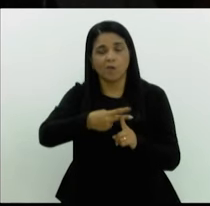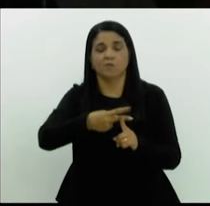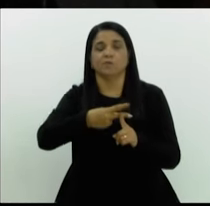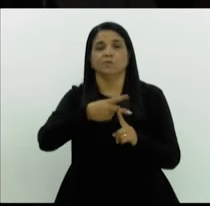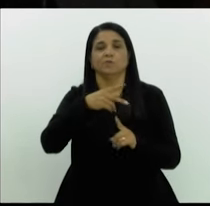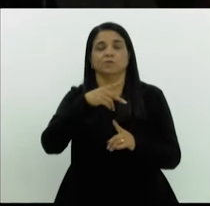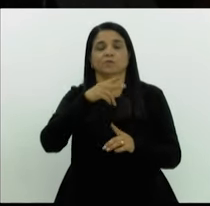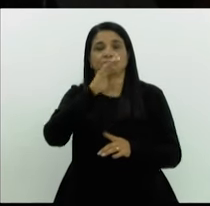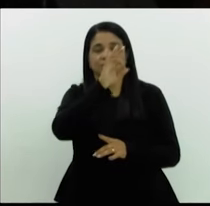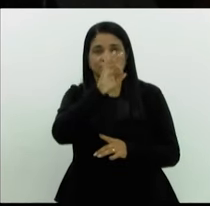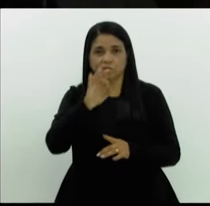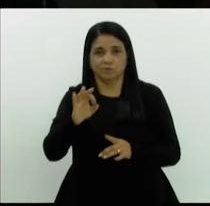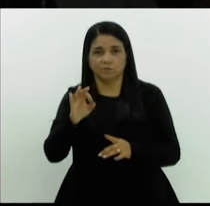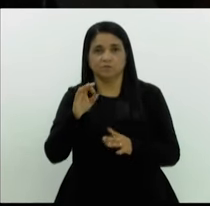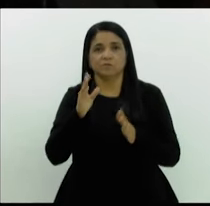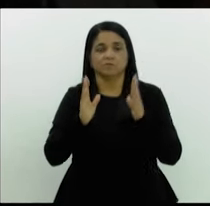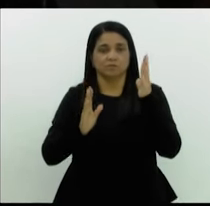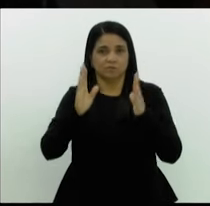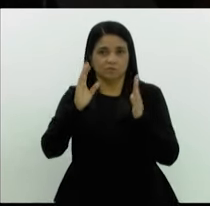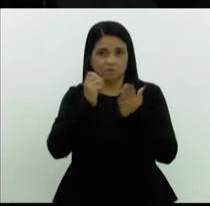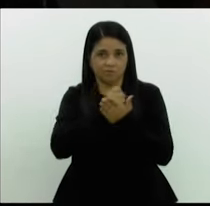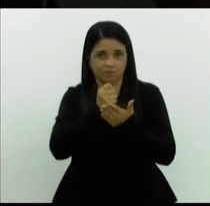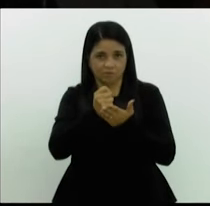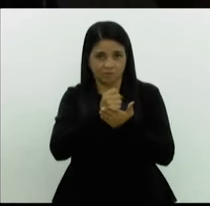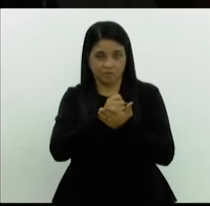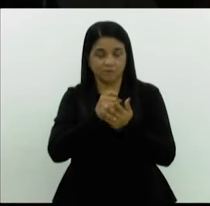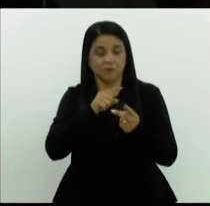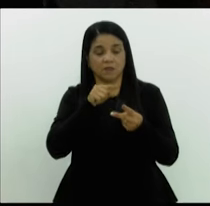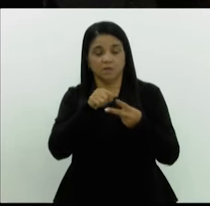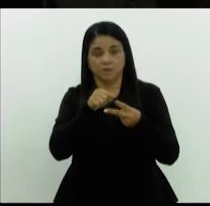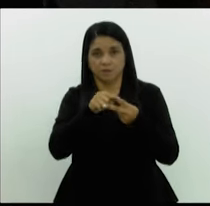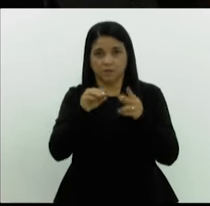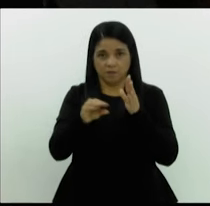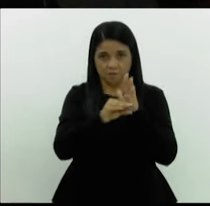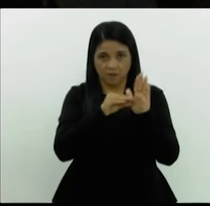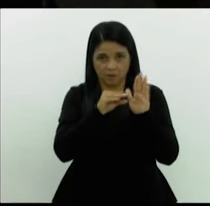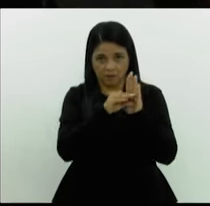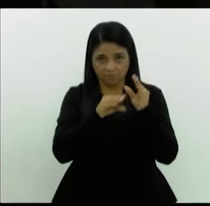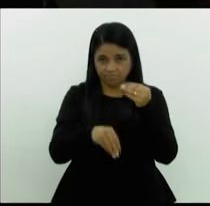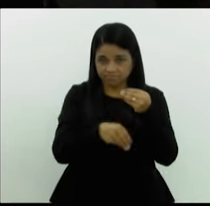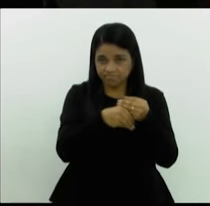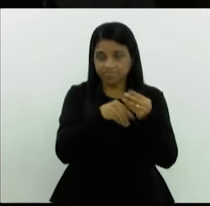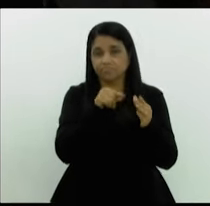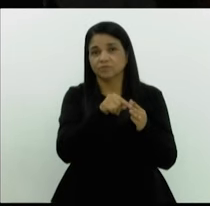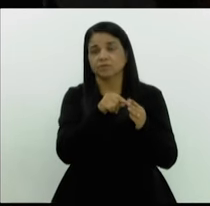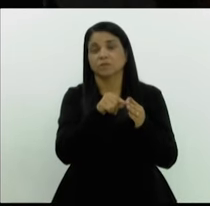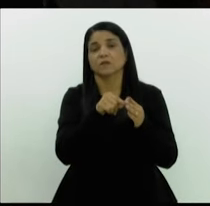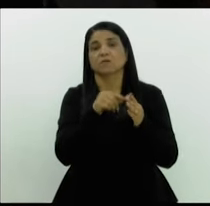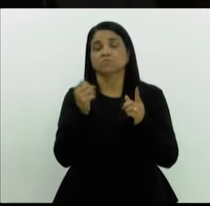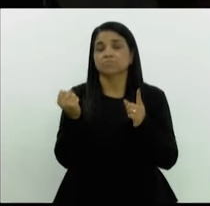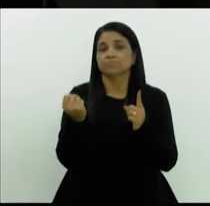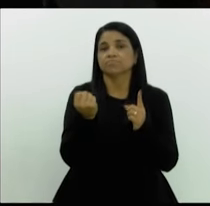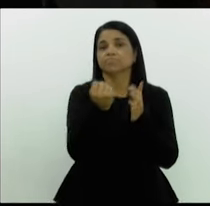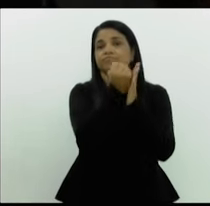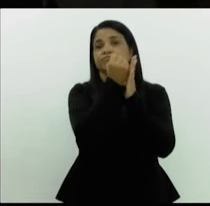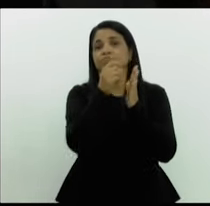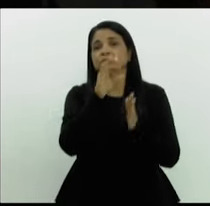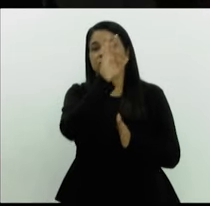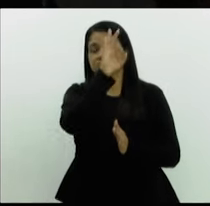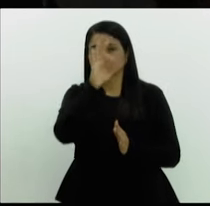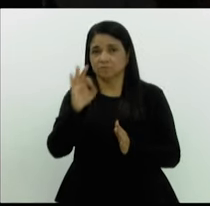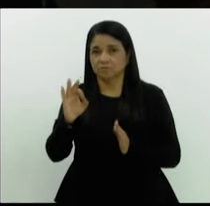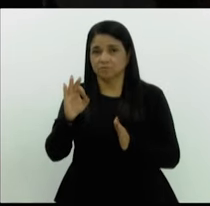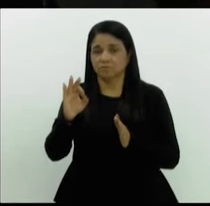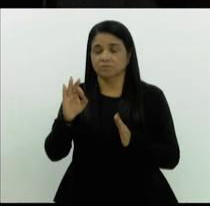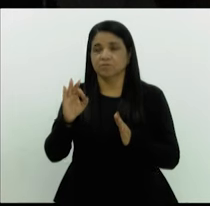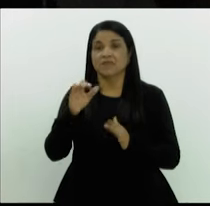30%. Então, a primeira emenda que a gente está destacando é a emenda que estabelece o percentual máximo